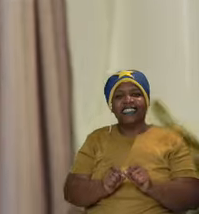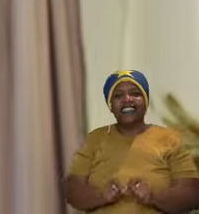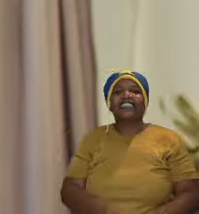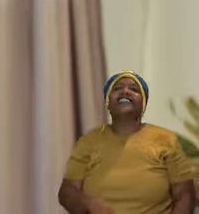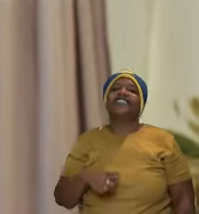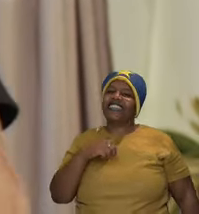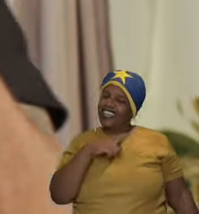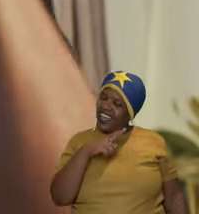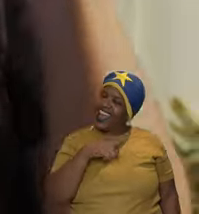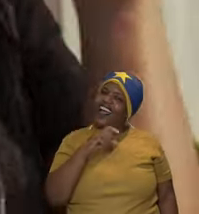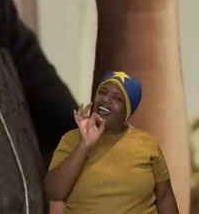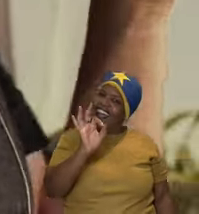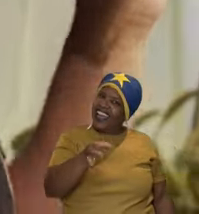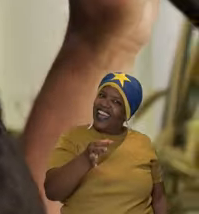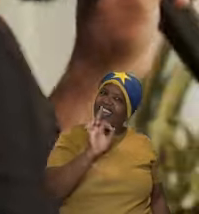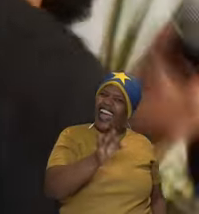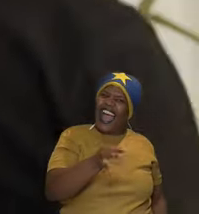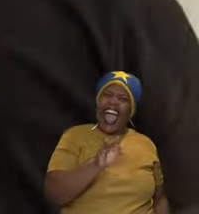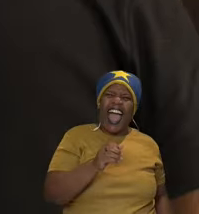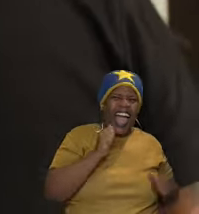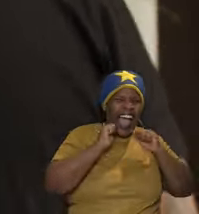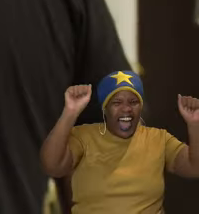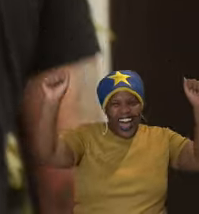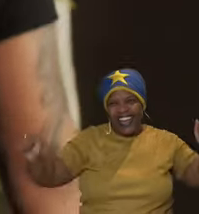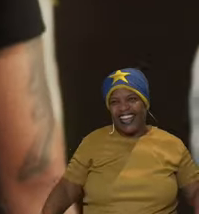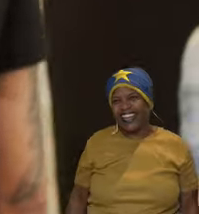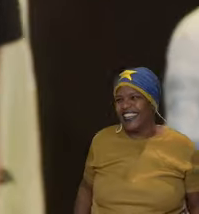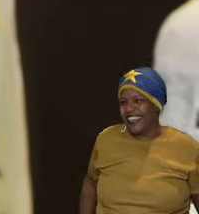Trilha da periferia.